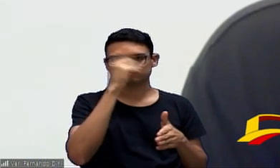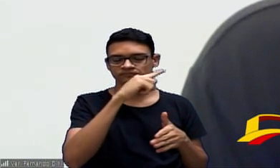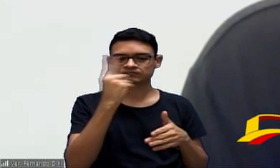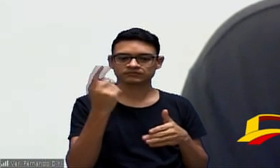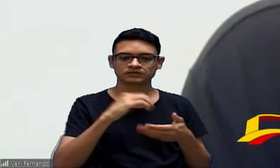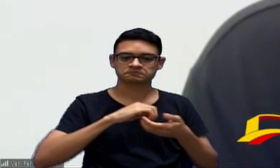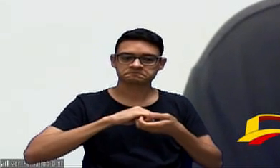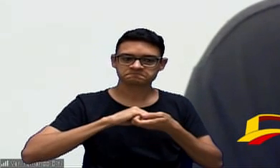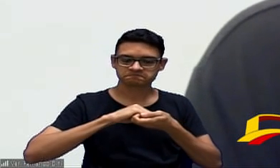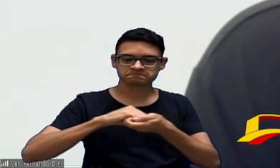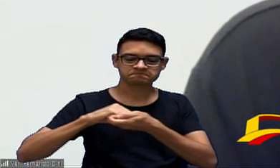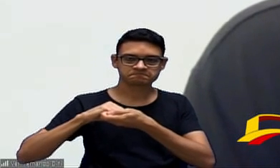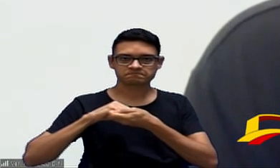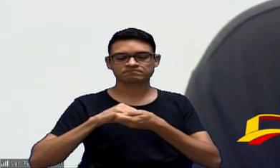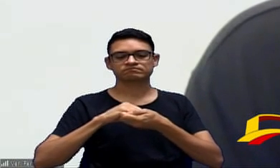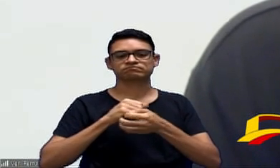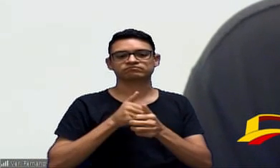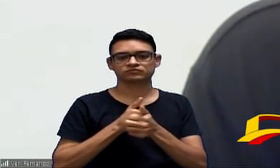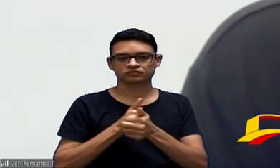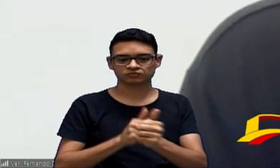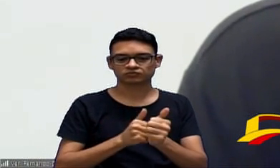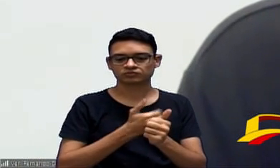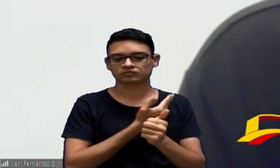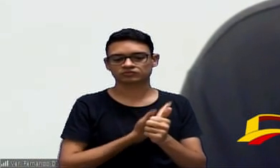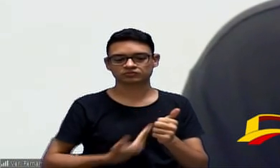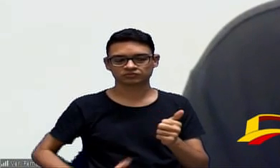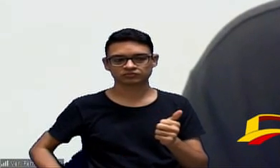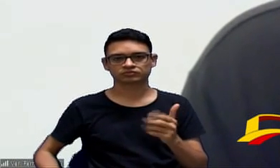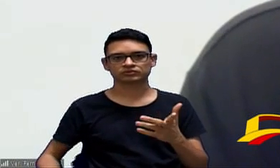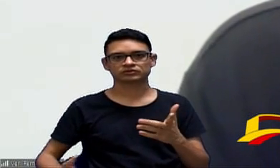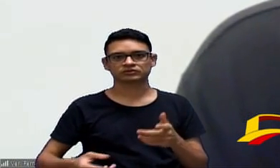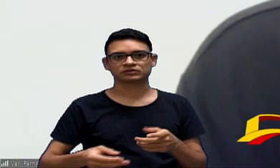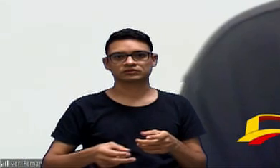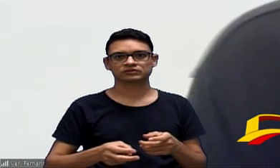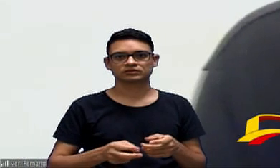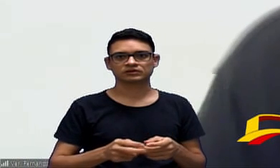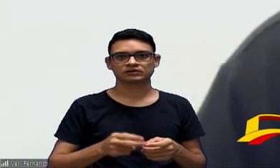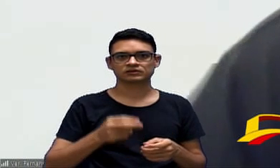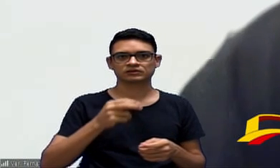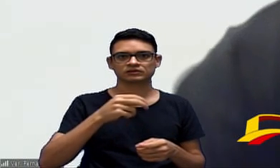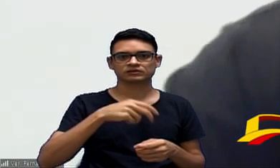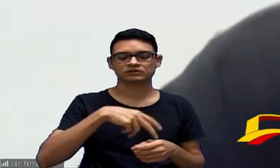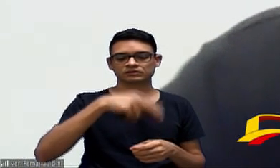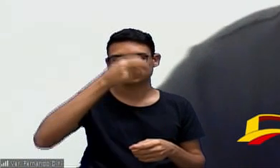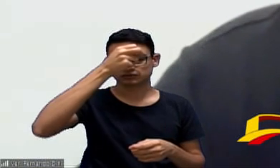Poder Executivo e Poder Legislativo. Por enquanto é só, presidente.